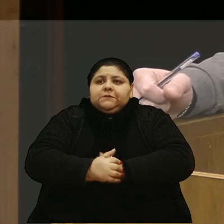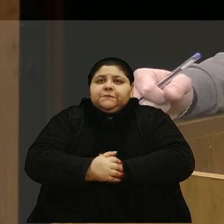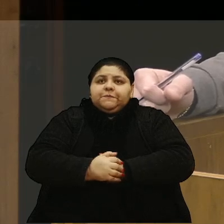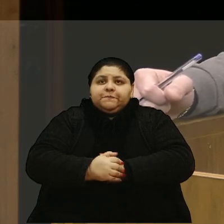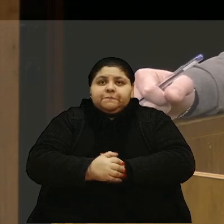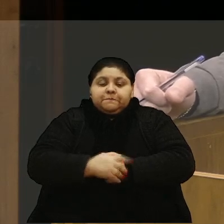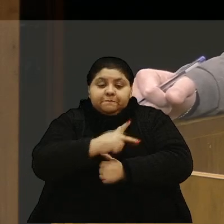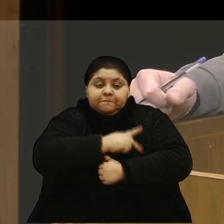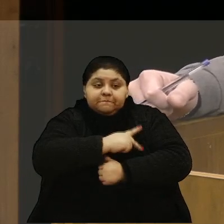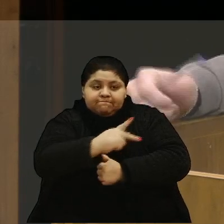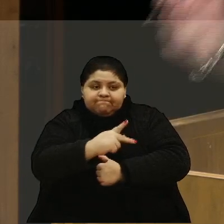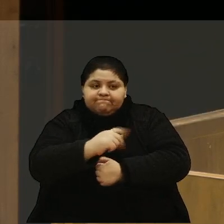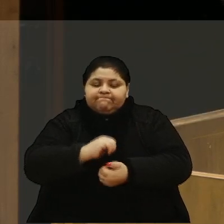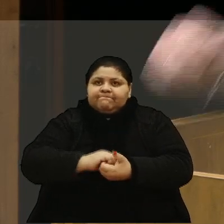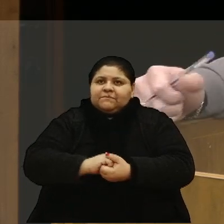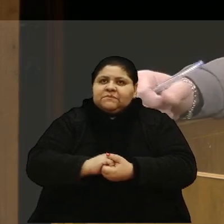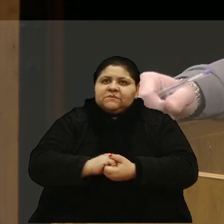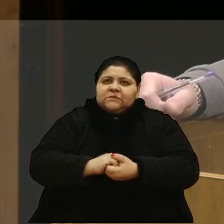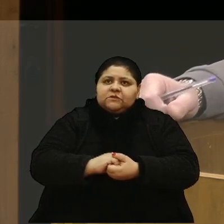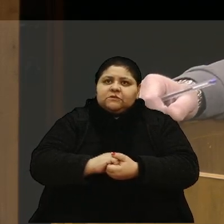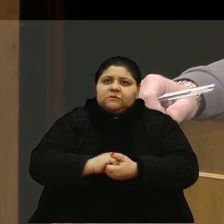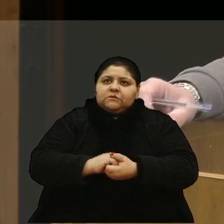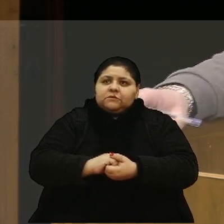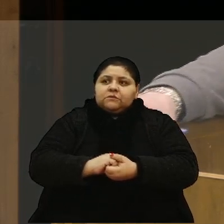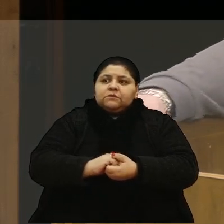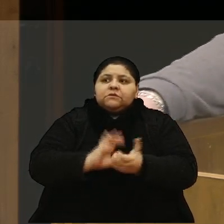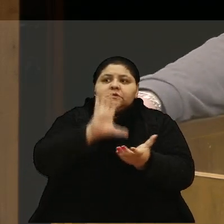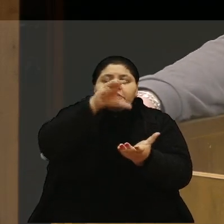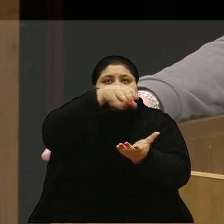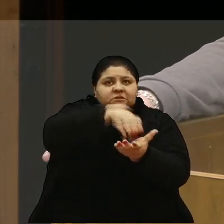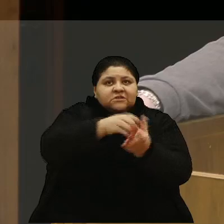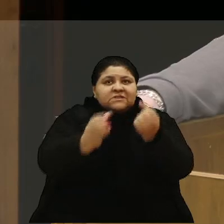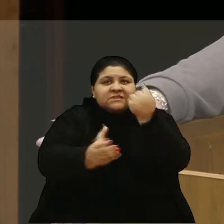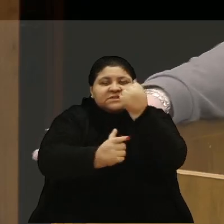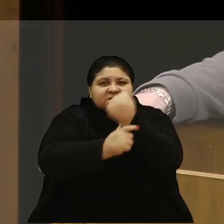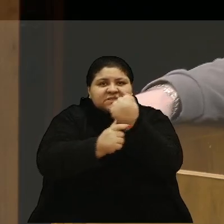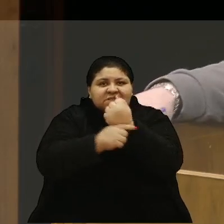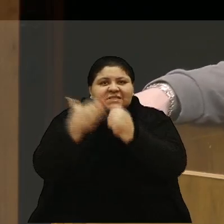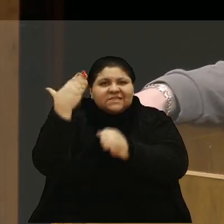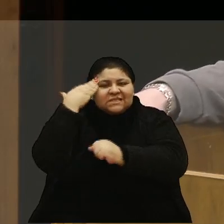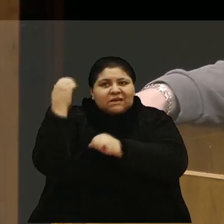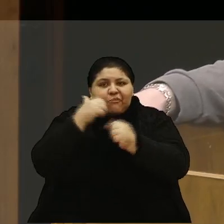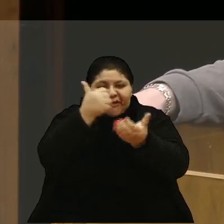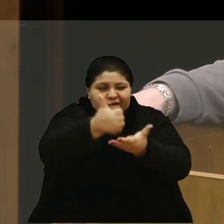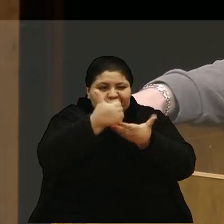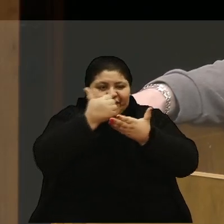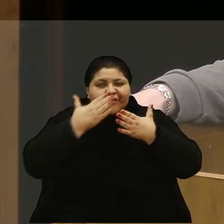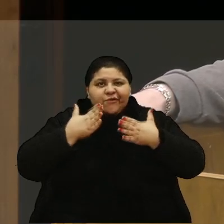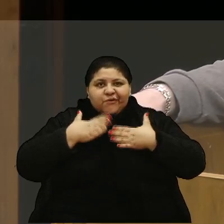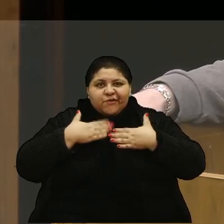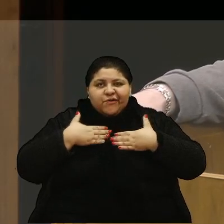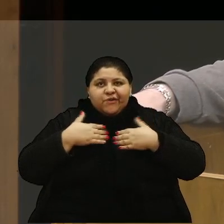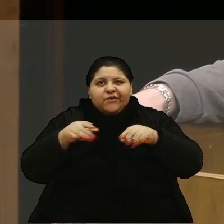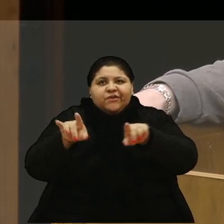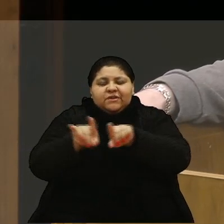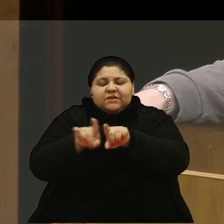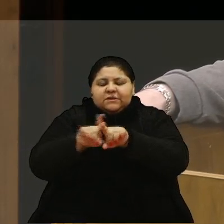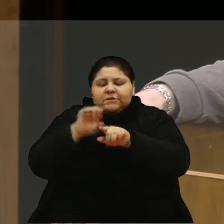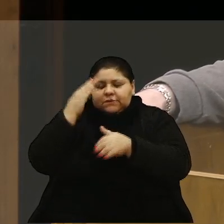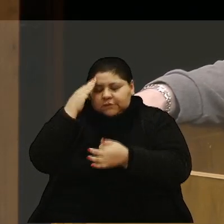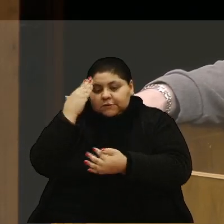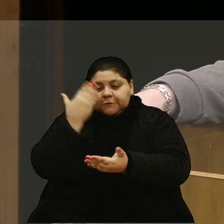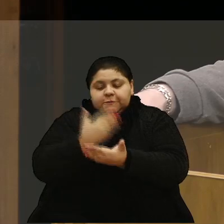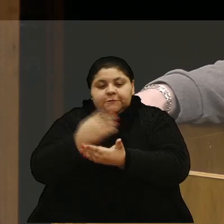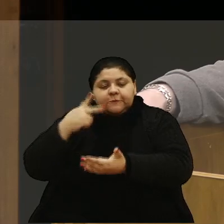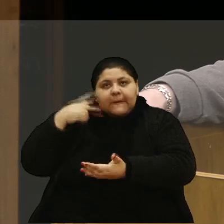Senhora presidente, os órgãos de segurança sabem que podem contar com este vereador, e também tenho a certeza disso,